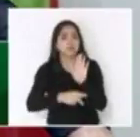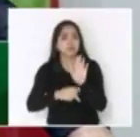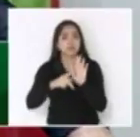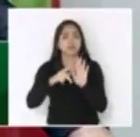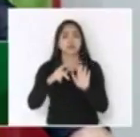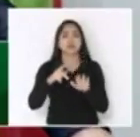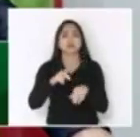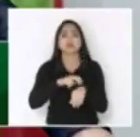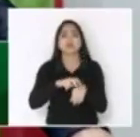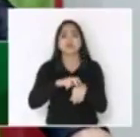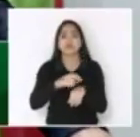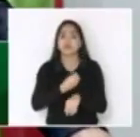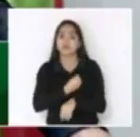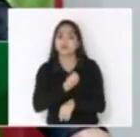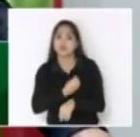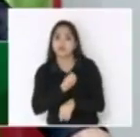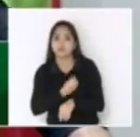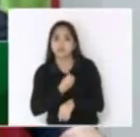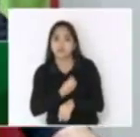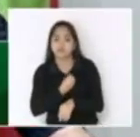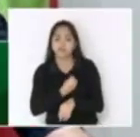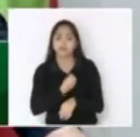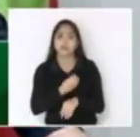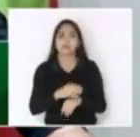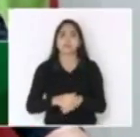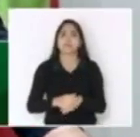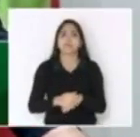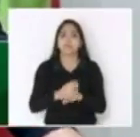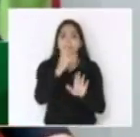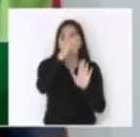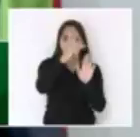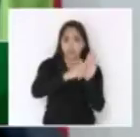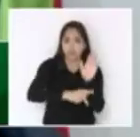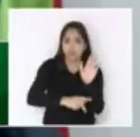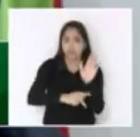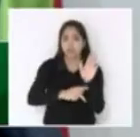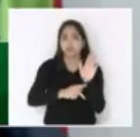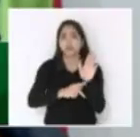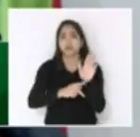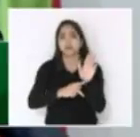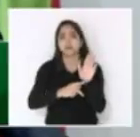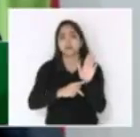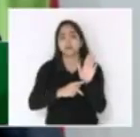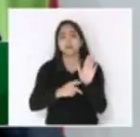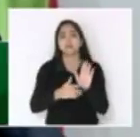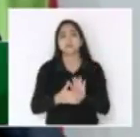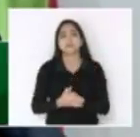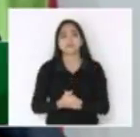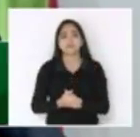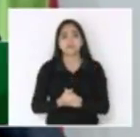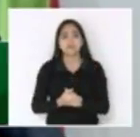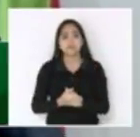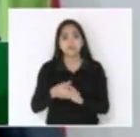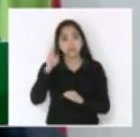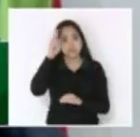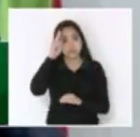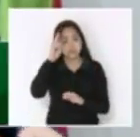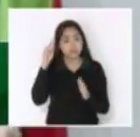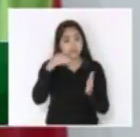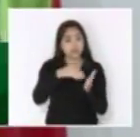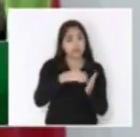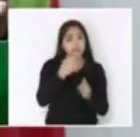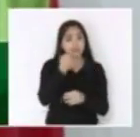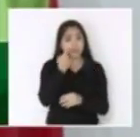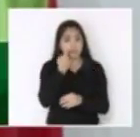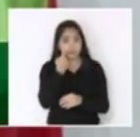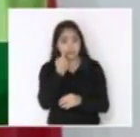de resíduos através de uma programação já pré-estabelecida de segunda a sexta-feira, como